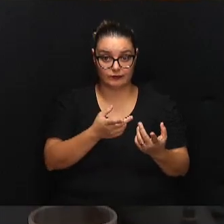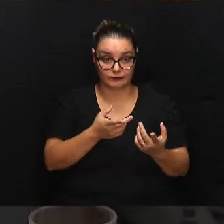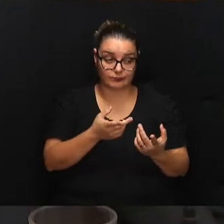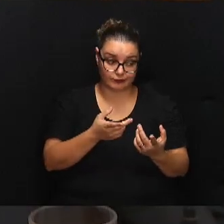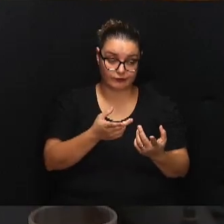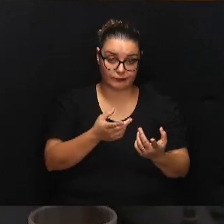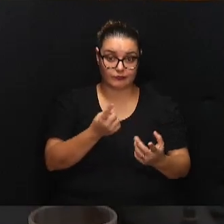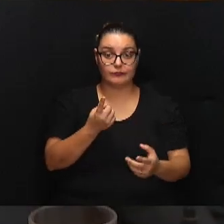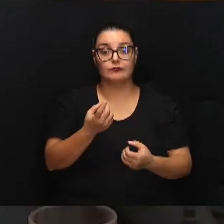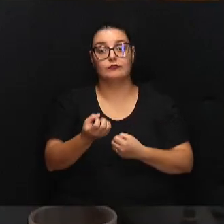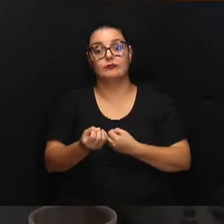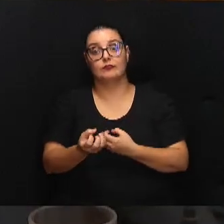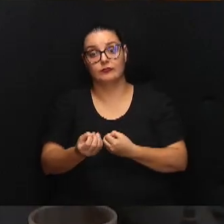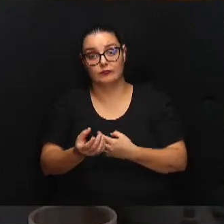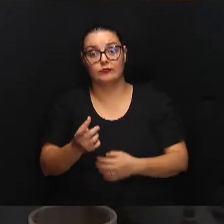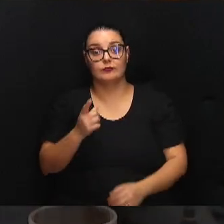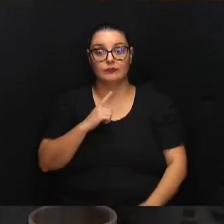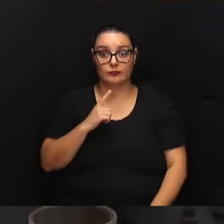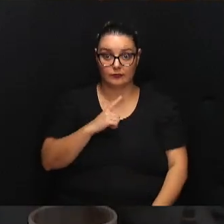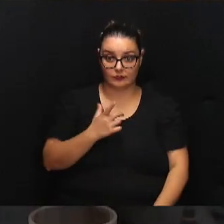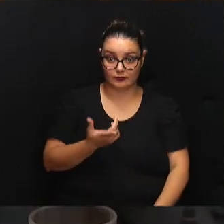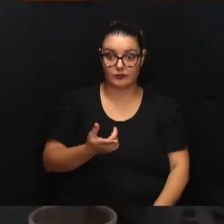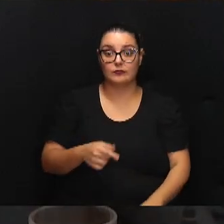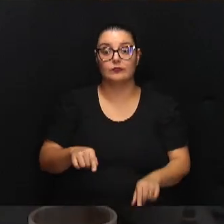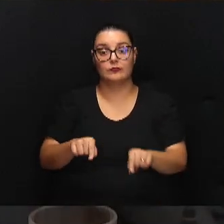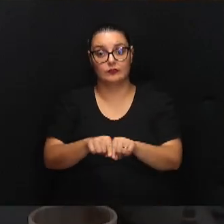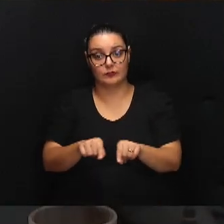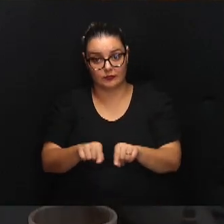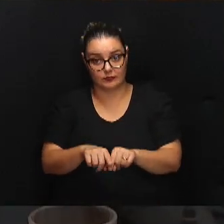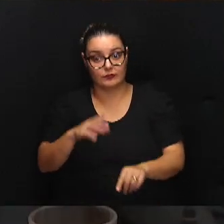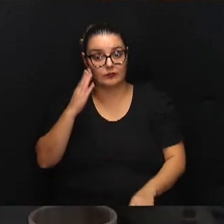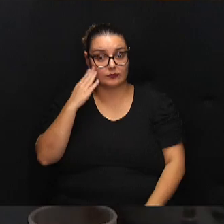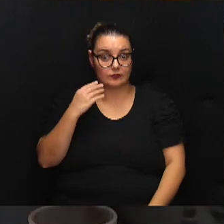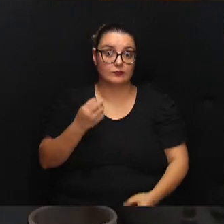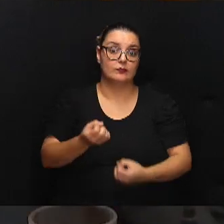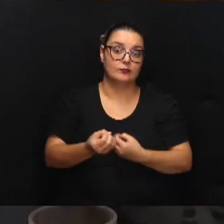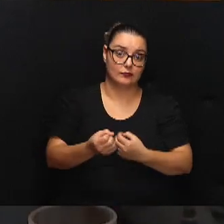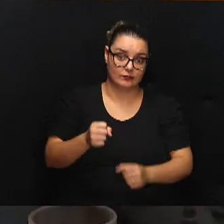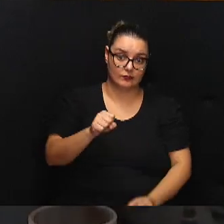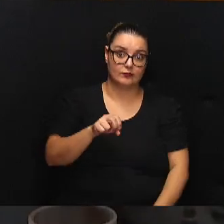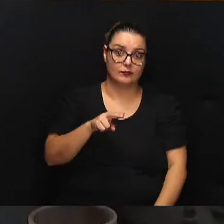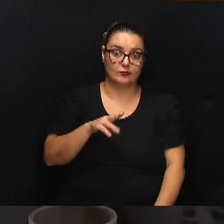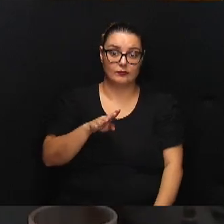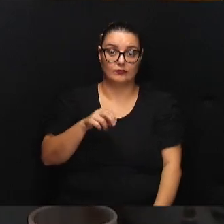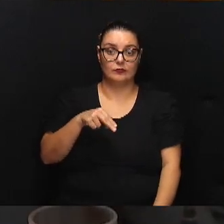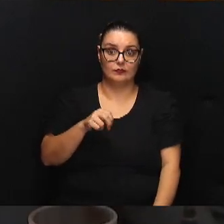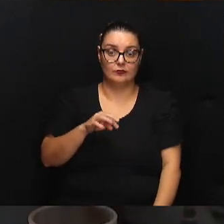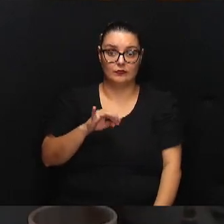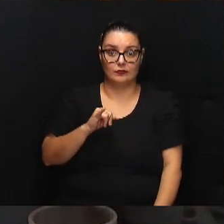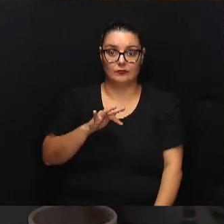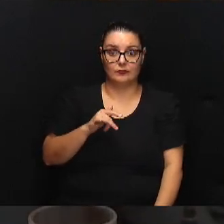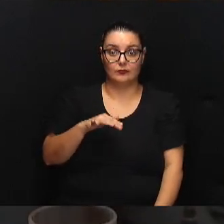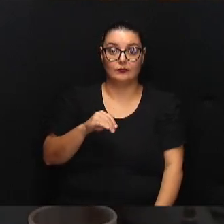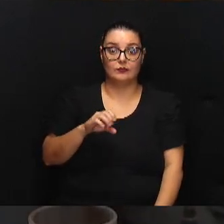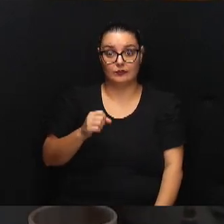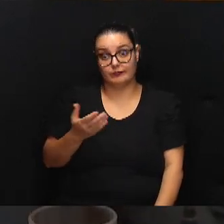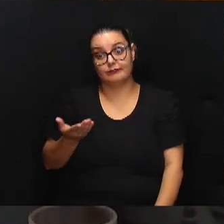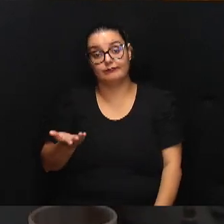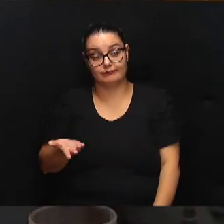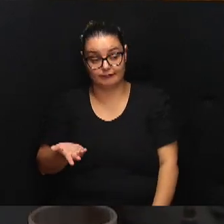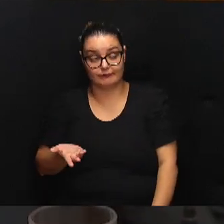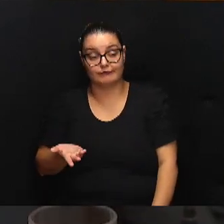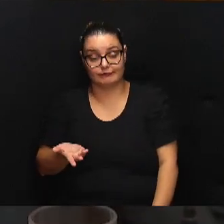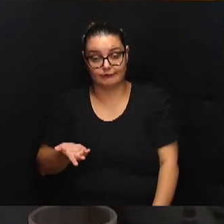isso é um dado que temos, mas a gente também sabe que os dados são subnotificados, né?